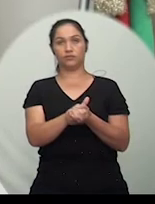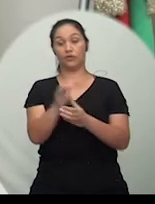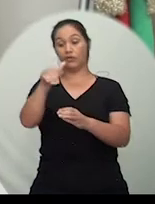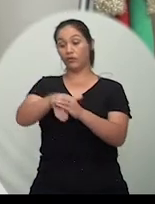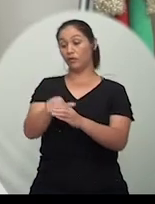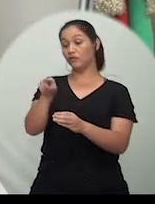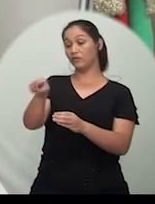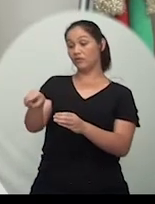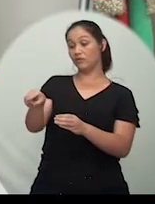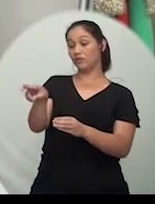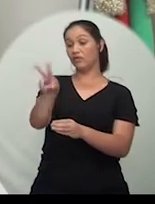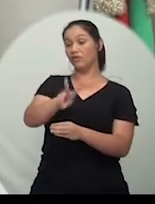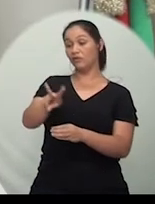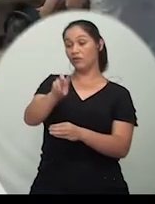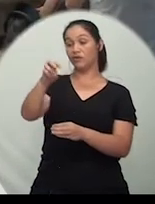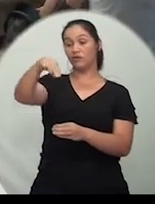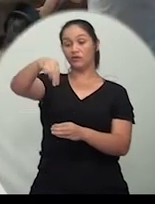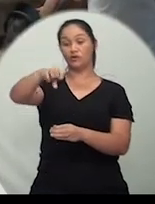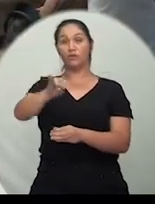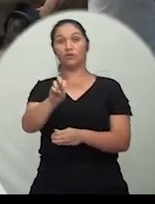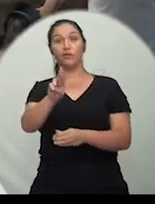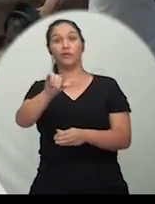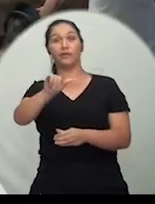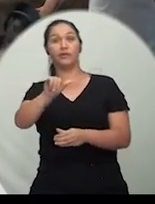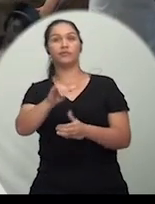Chapa 1, Mir D'Agostin.